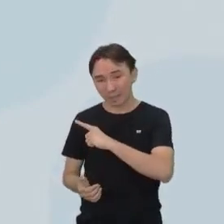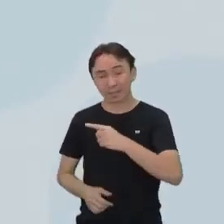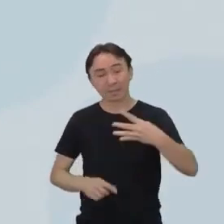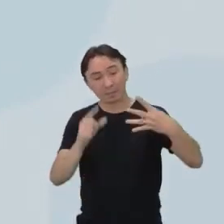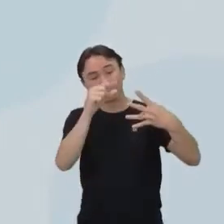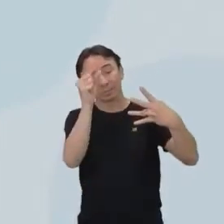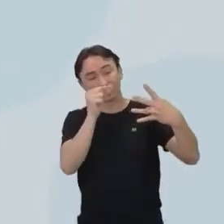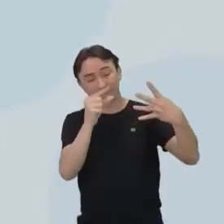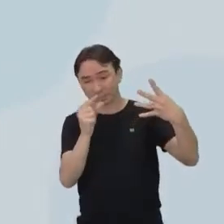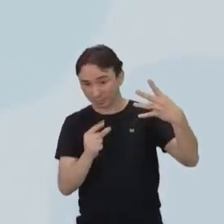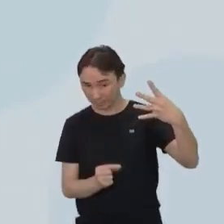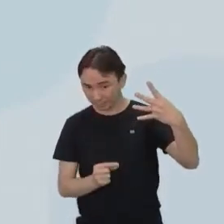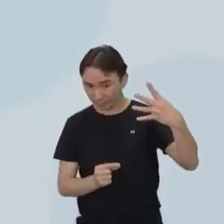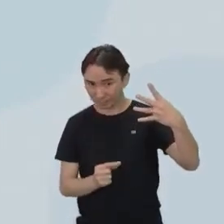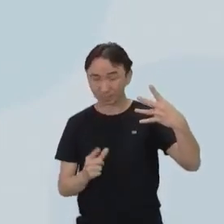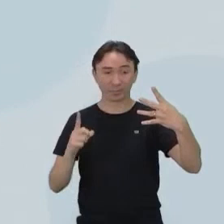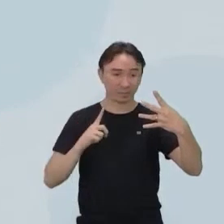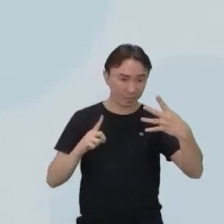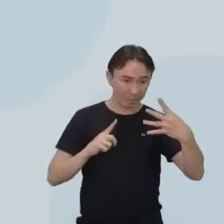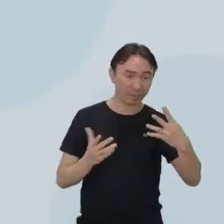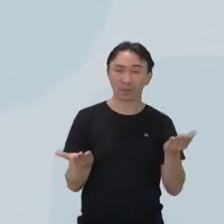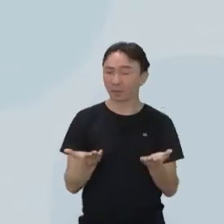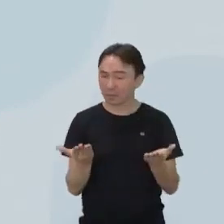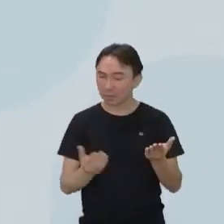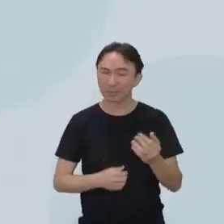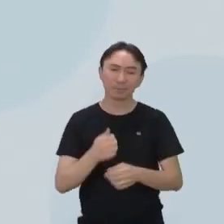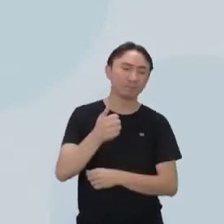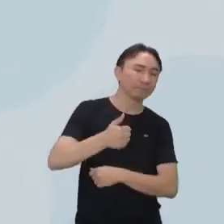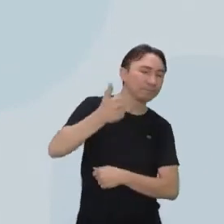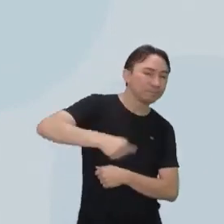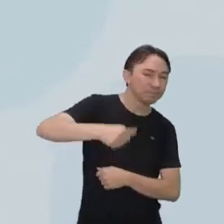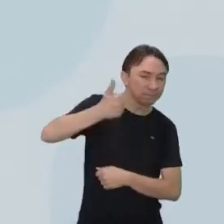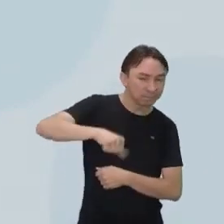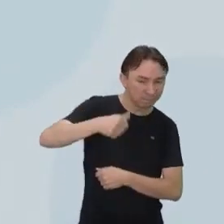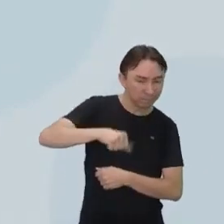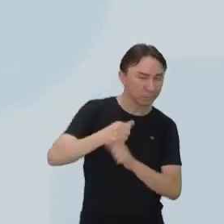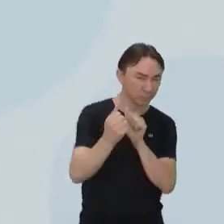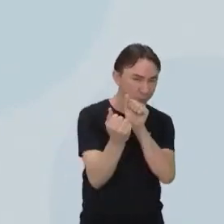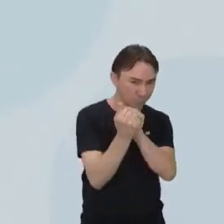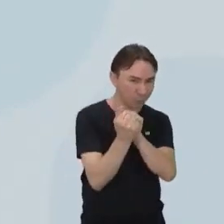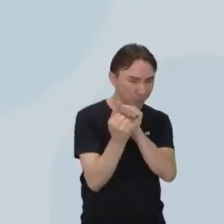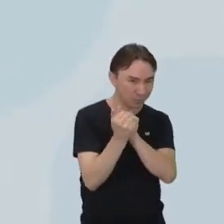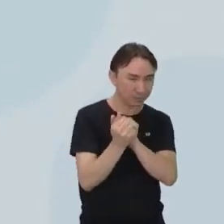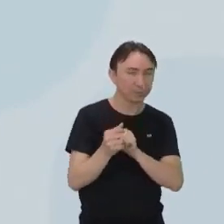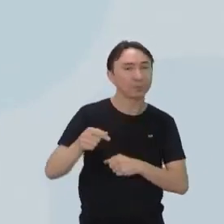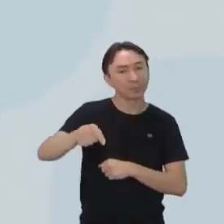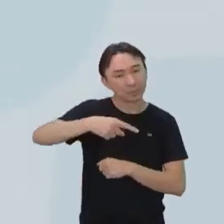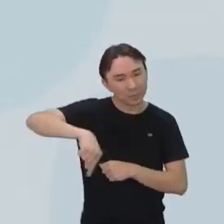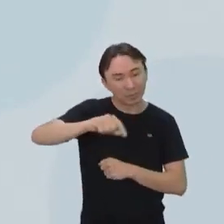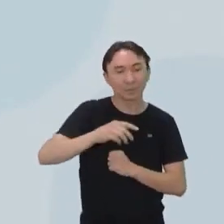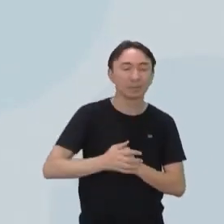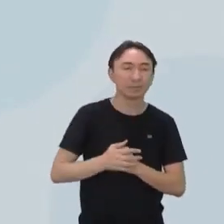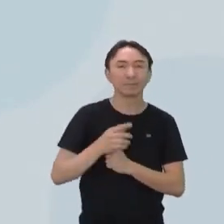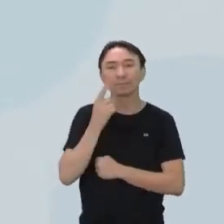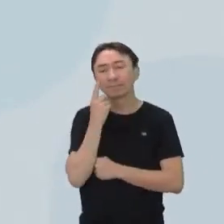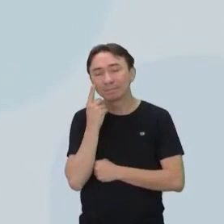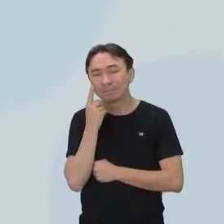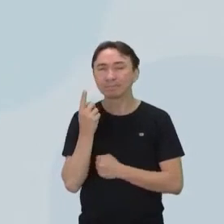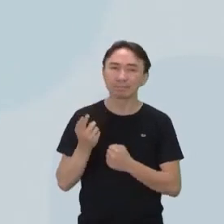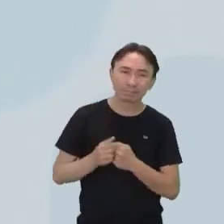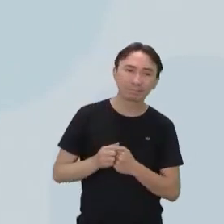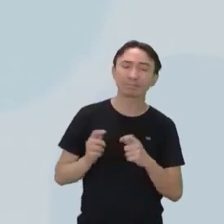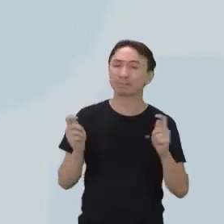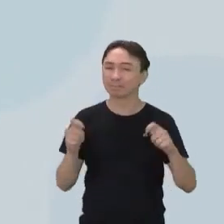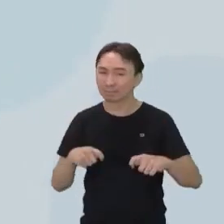alternativas, né, alguns itens aí, que a gente vai dar uma analisada aqui juntamente, para a gente conseguir, assim, tanto